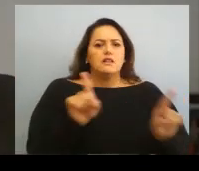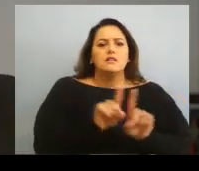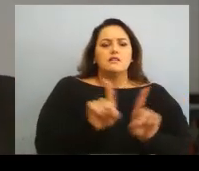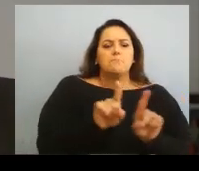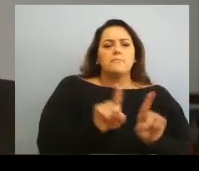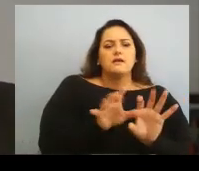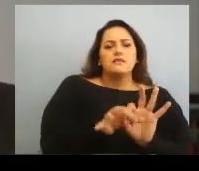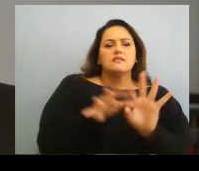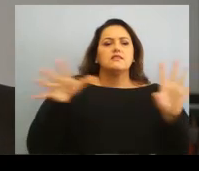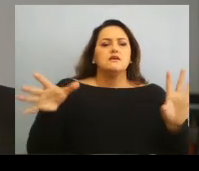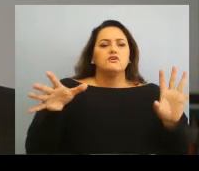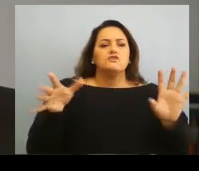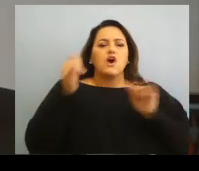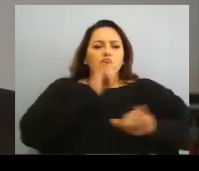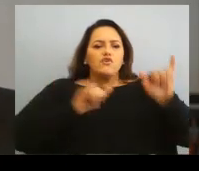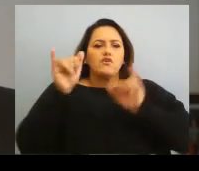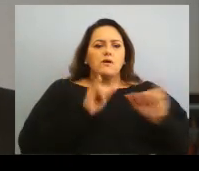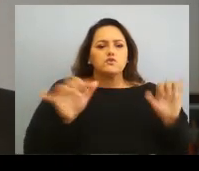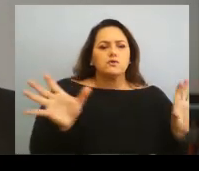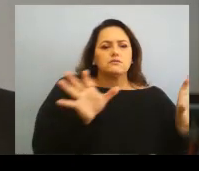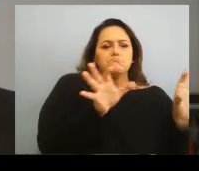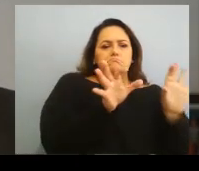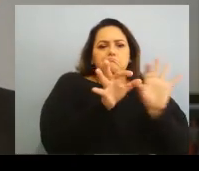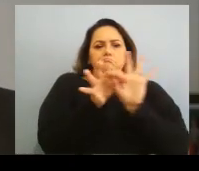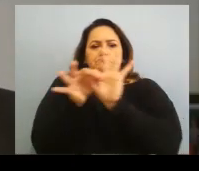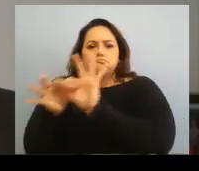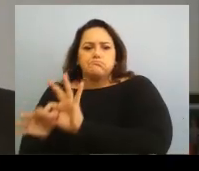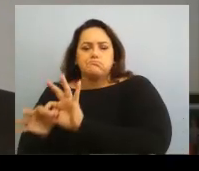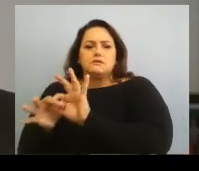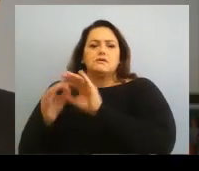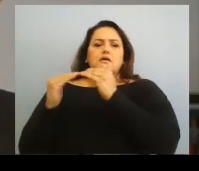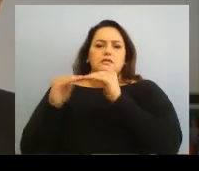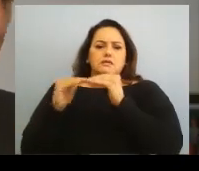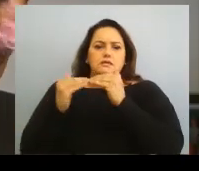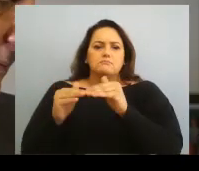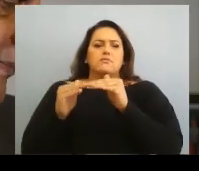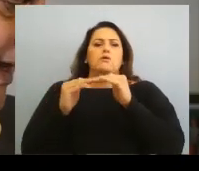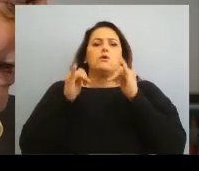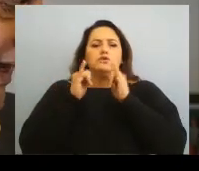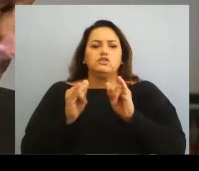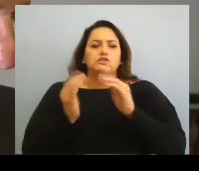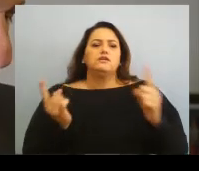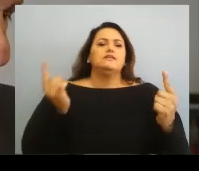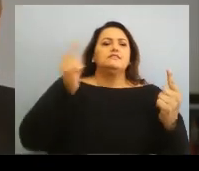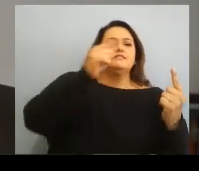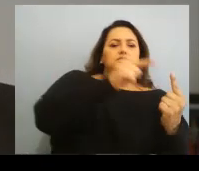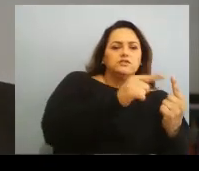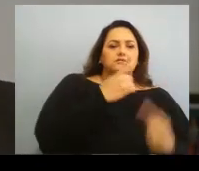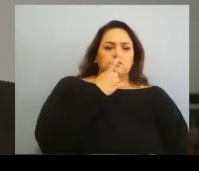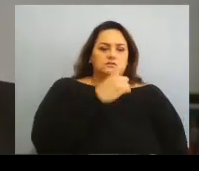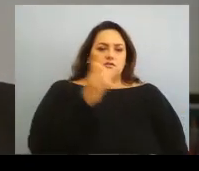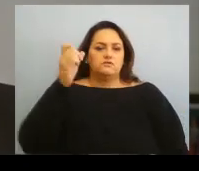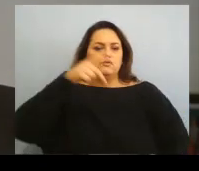permitir a consolidação das informações de geração, de transporte e de destinação de todos os resíduos no país. Além disso, ele